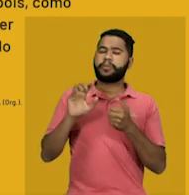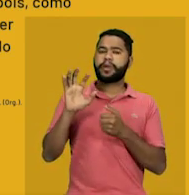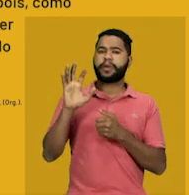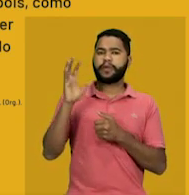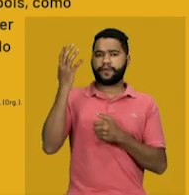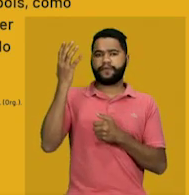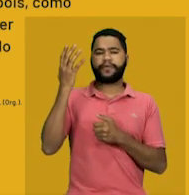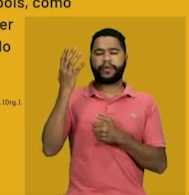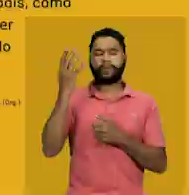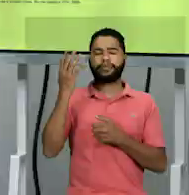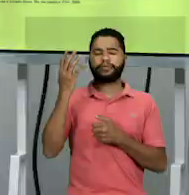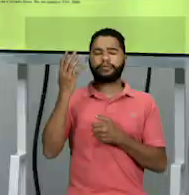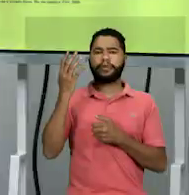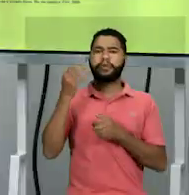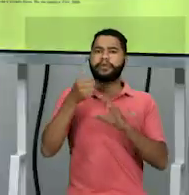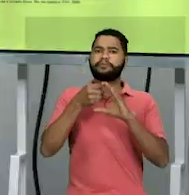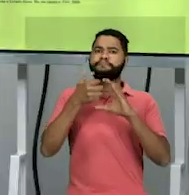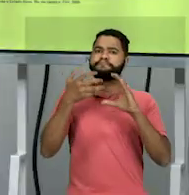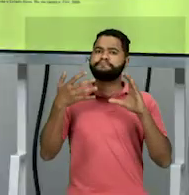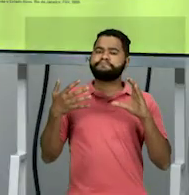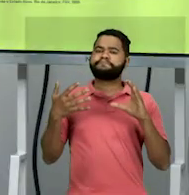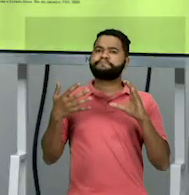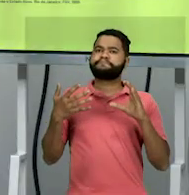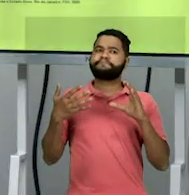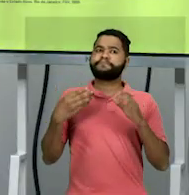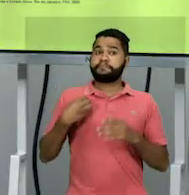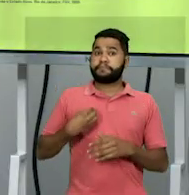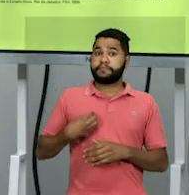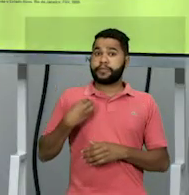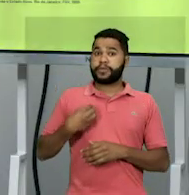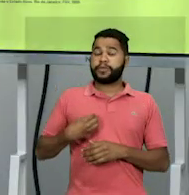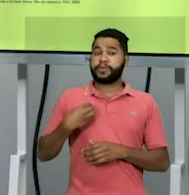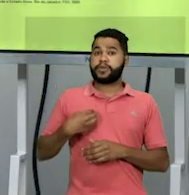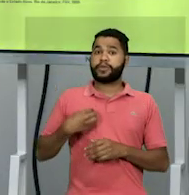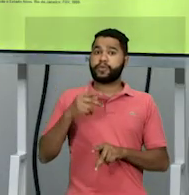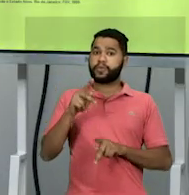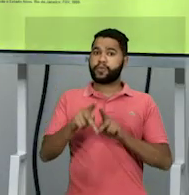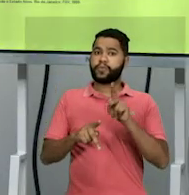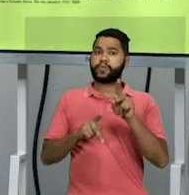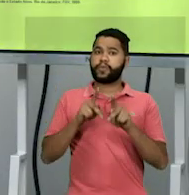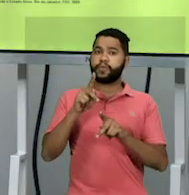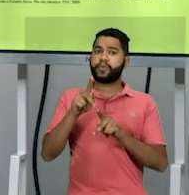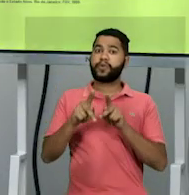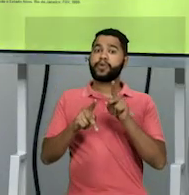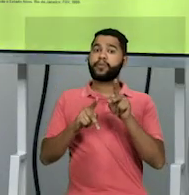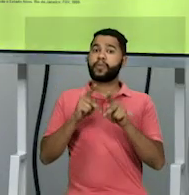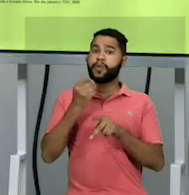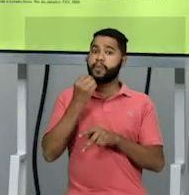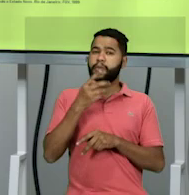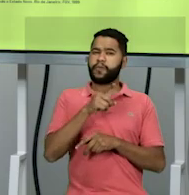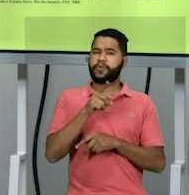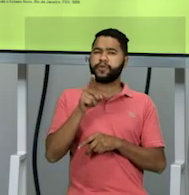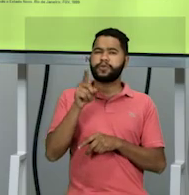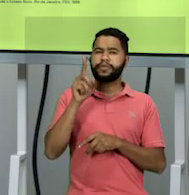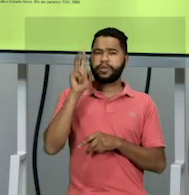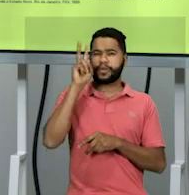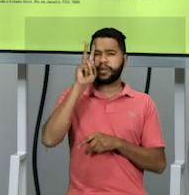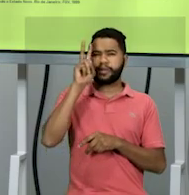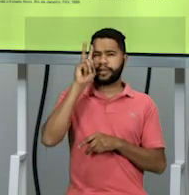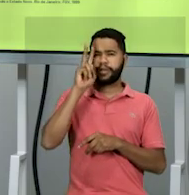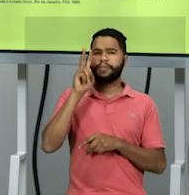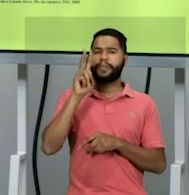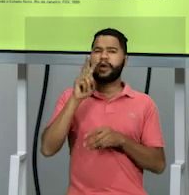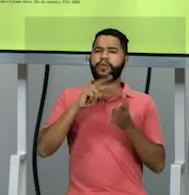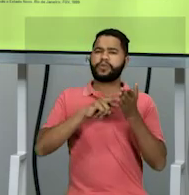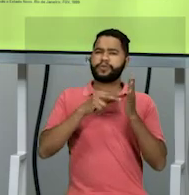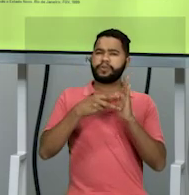efeito, uma característica muito presente no populismo. Vale a pena vocês conferirem o significado de